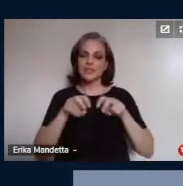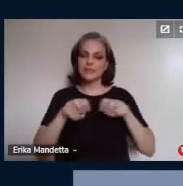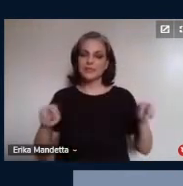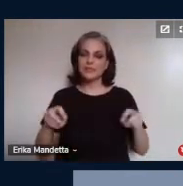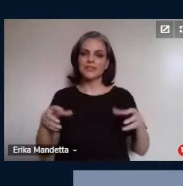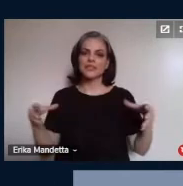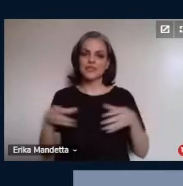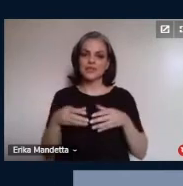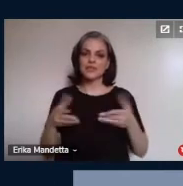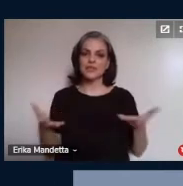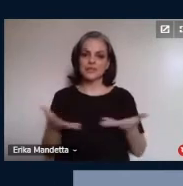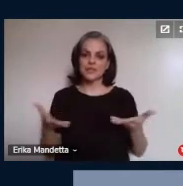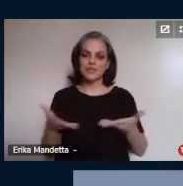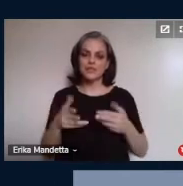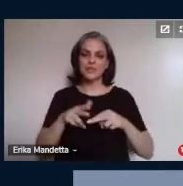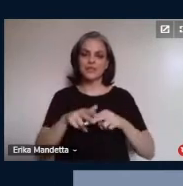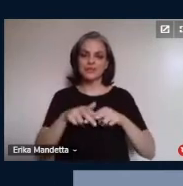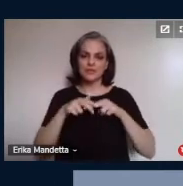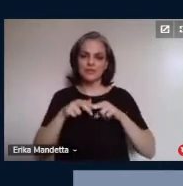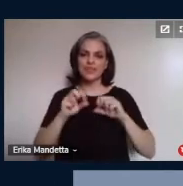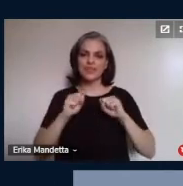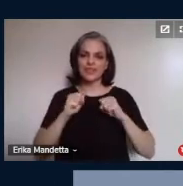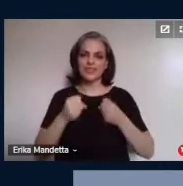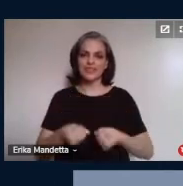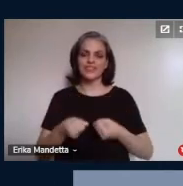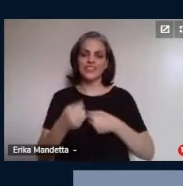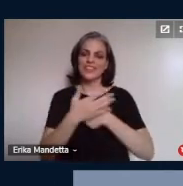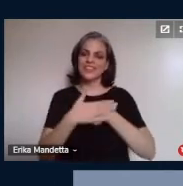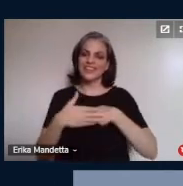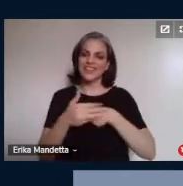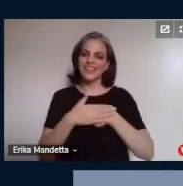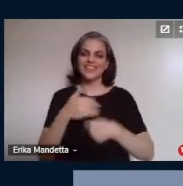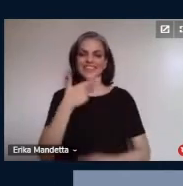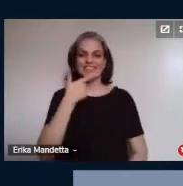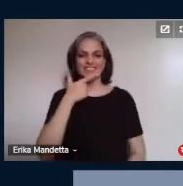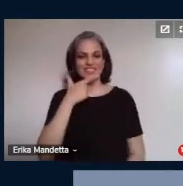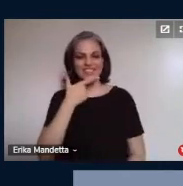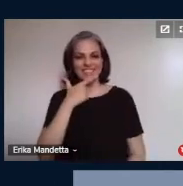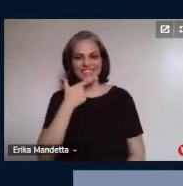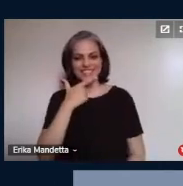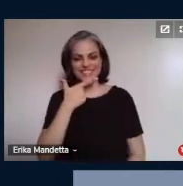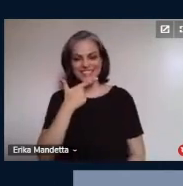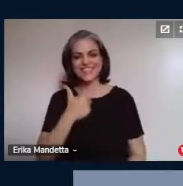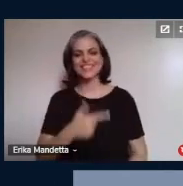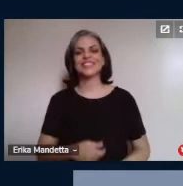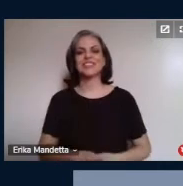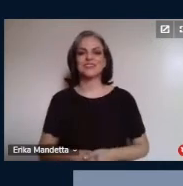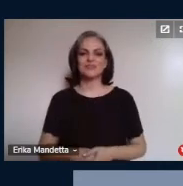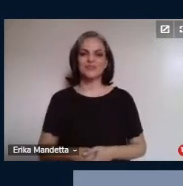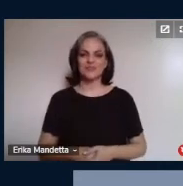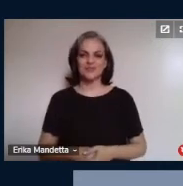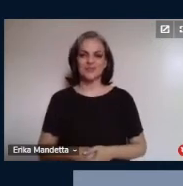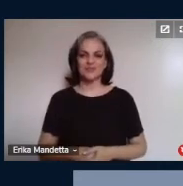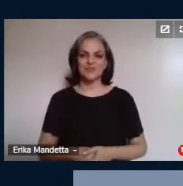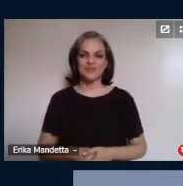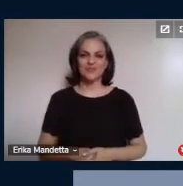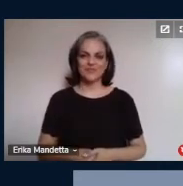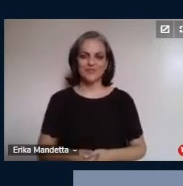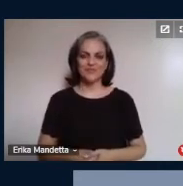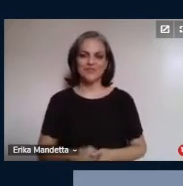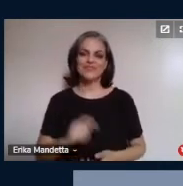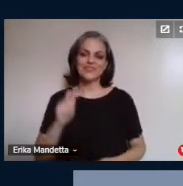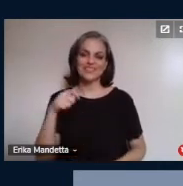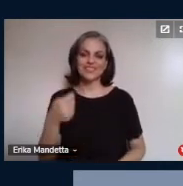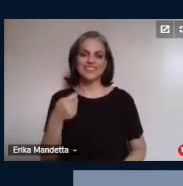a defesa da dissertação da nossa queridíssima Francis Novo Botelho Vilas Monzo, que